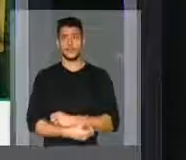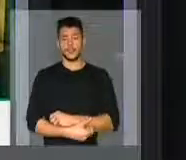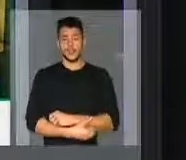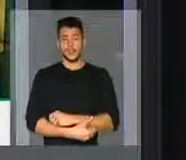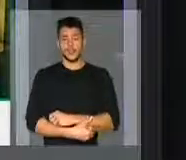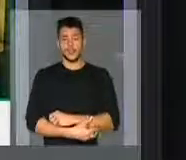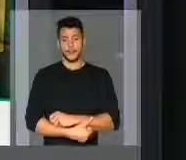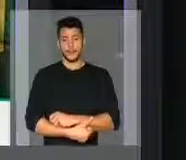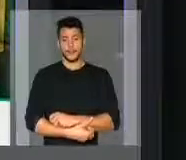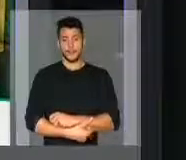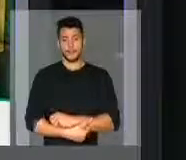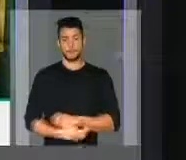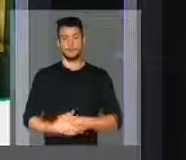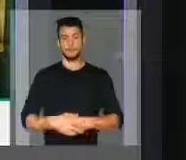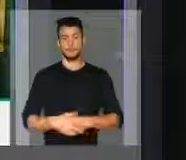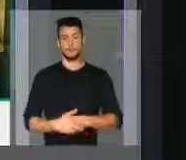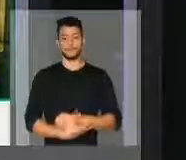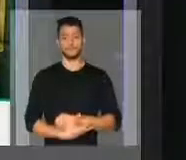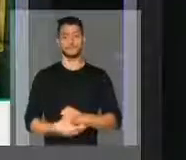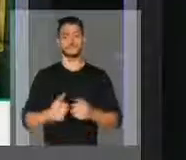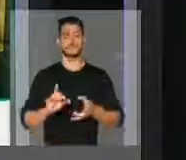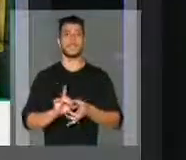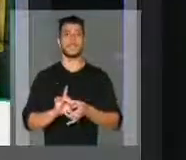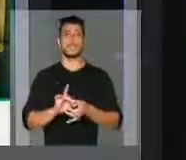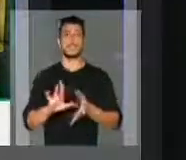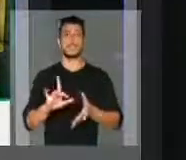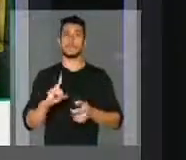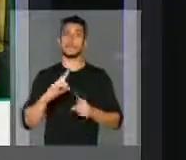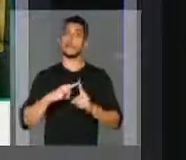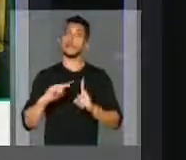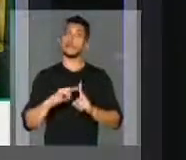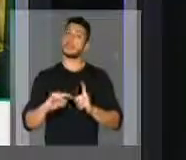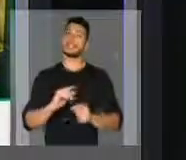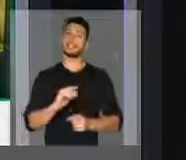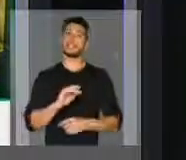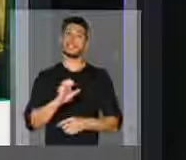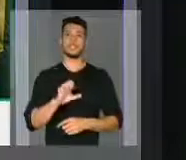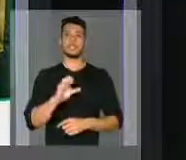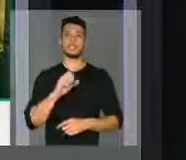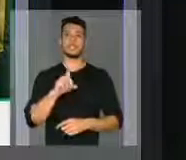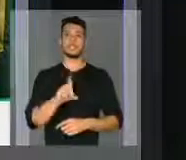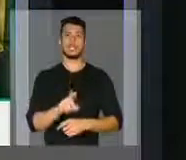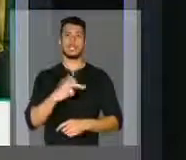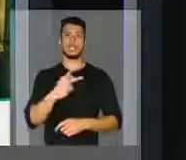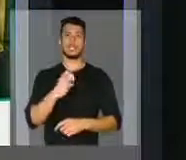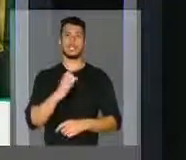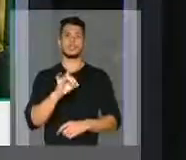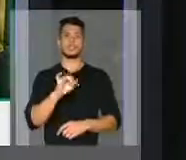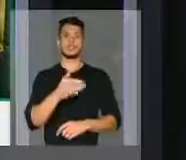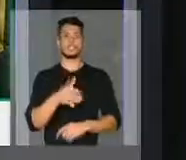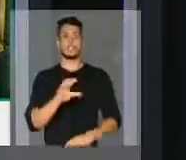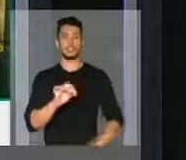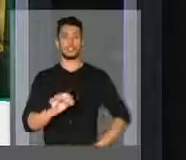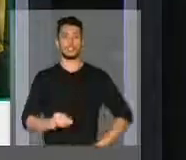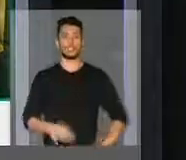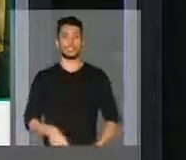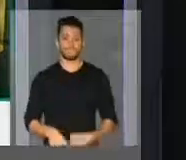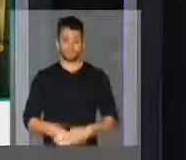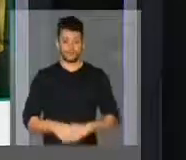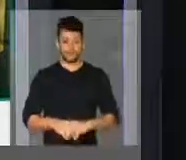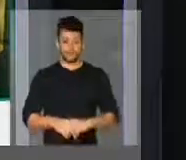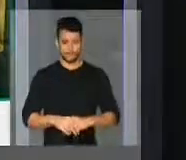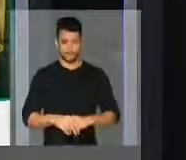de comportamento. Concedo uma parte do deputado Esperidião a mim. Deputado Fraga, eu ouço com muita